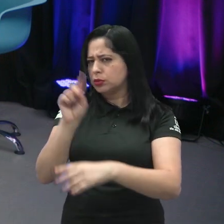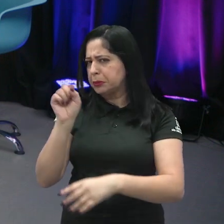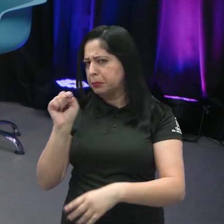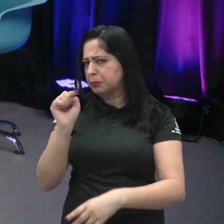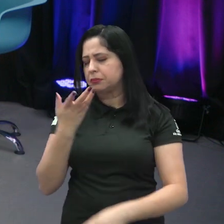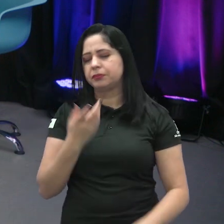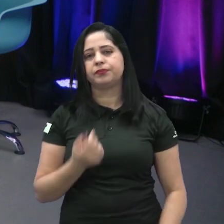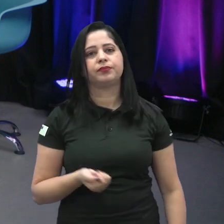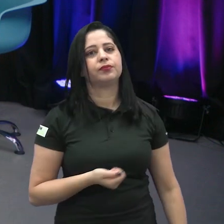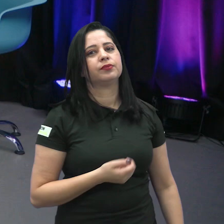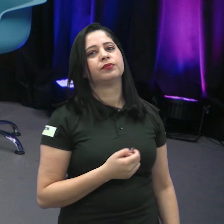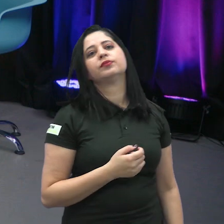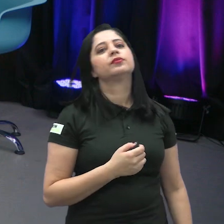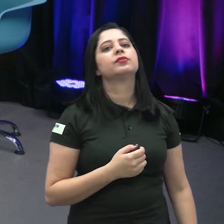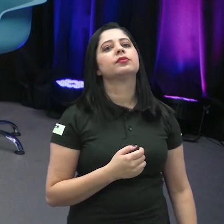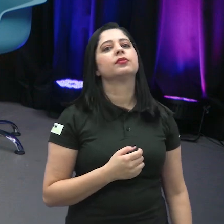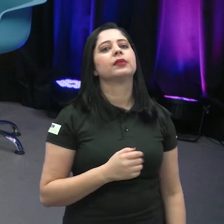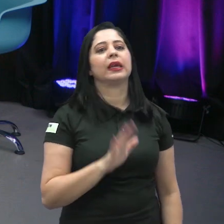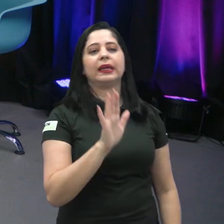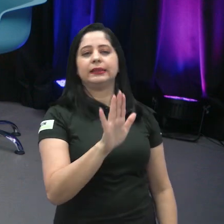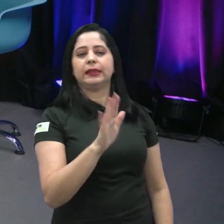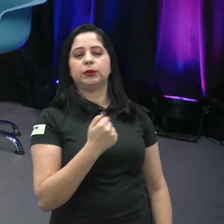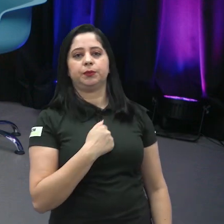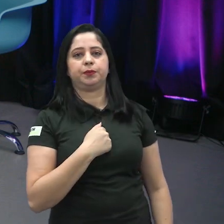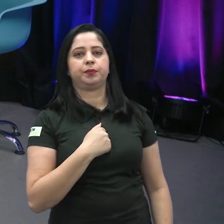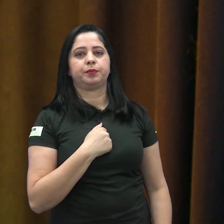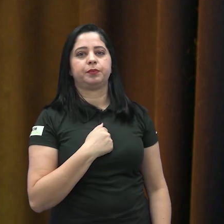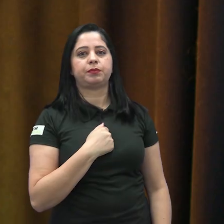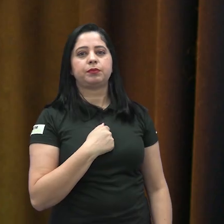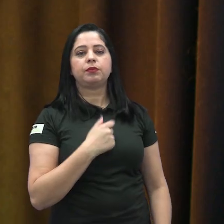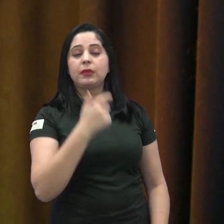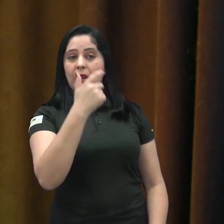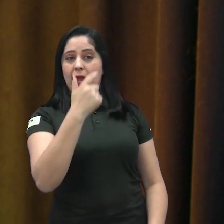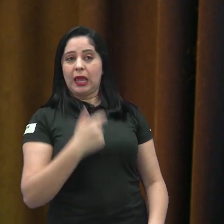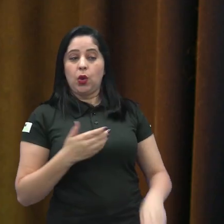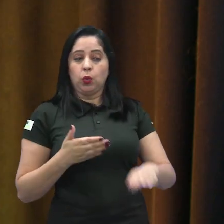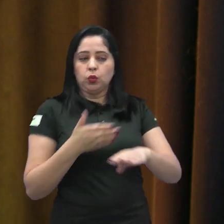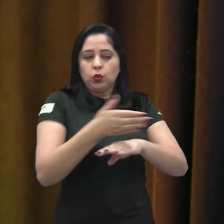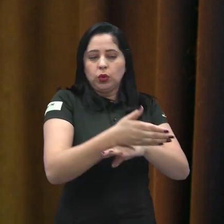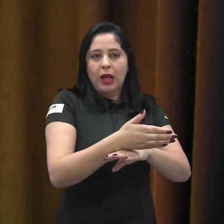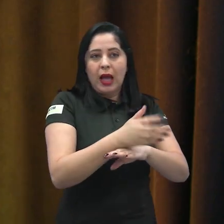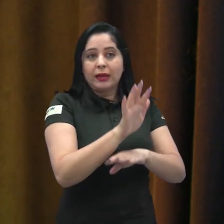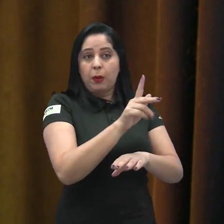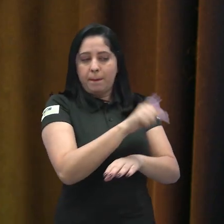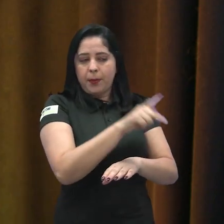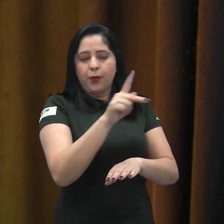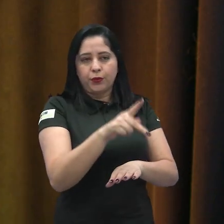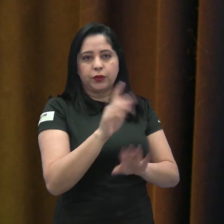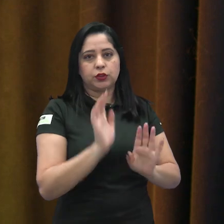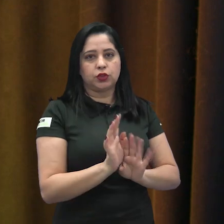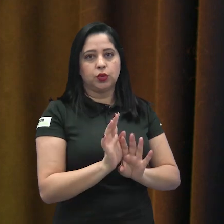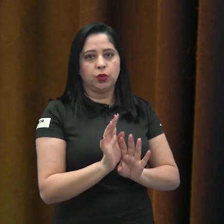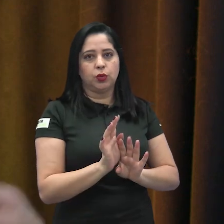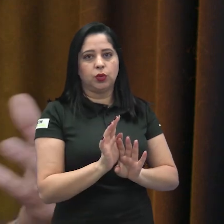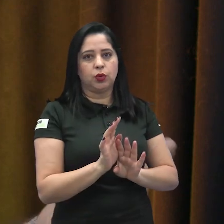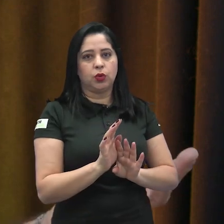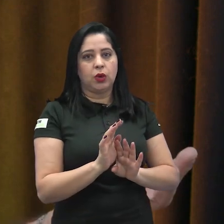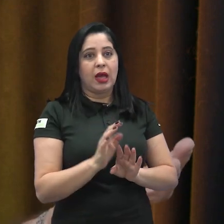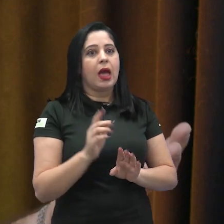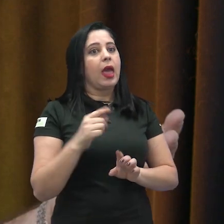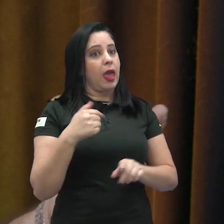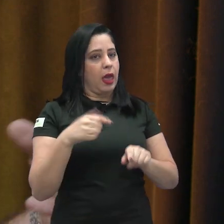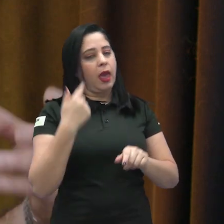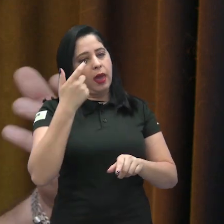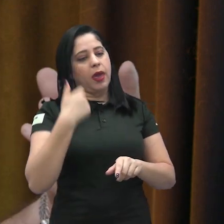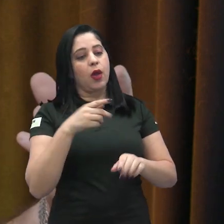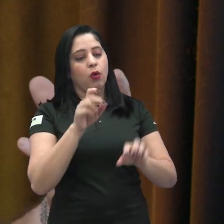sociais? Bom, antes de ir para o Atleta Cidadão, como professor, depois de entrar na faculdade, eu dei aula